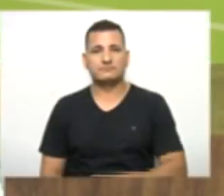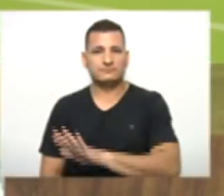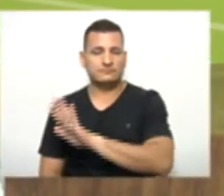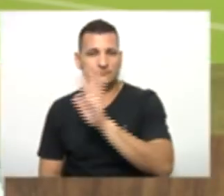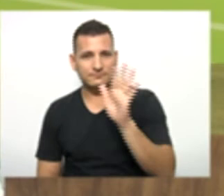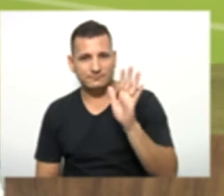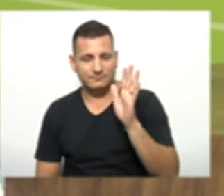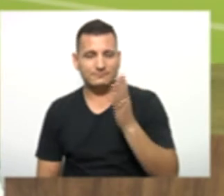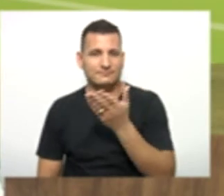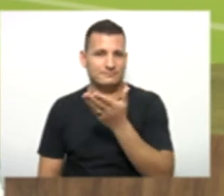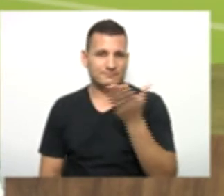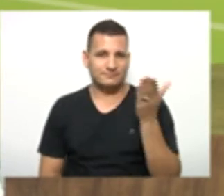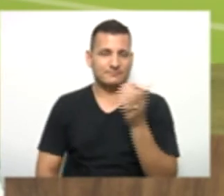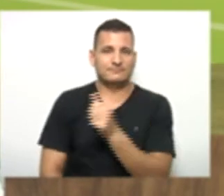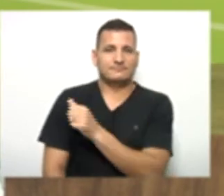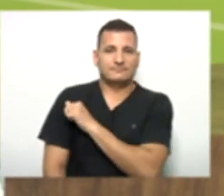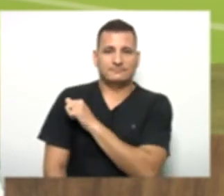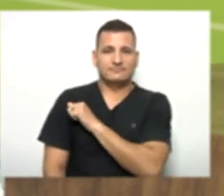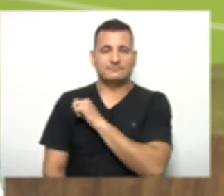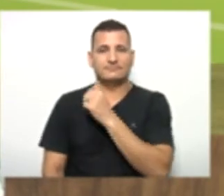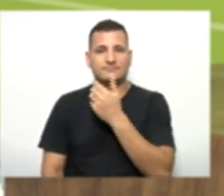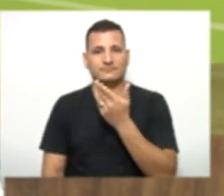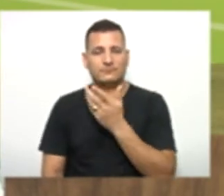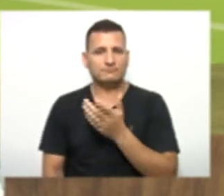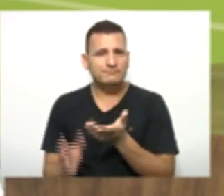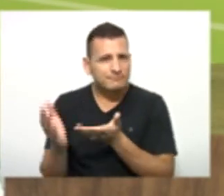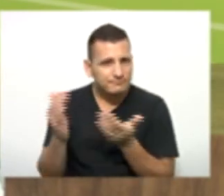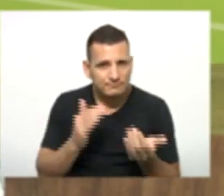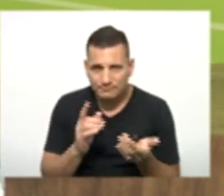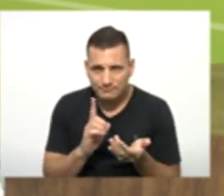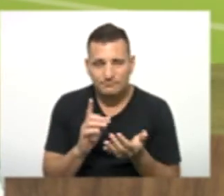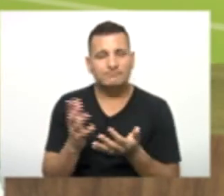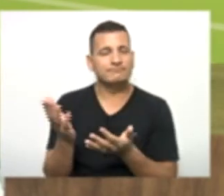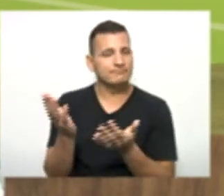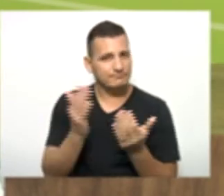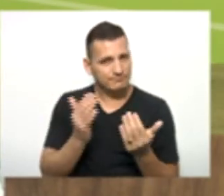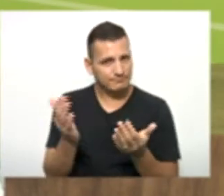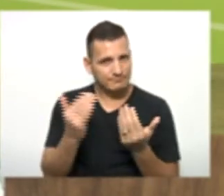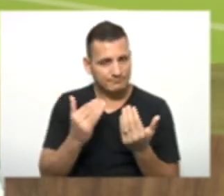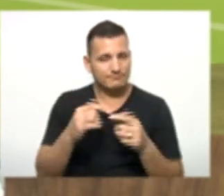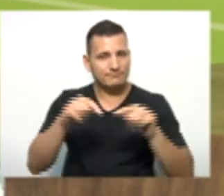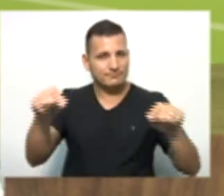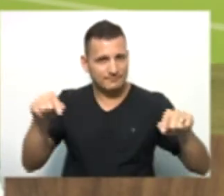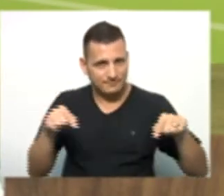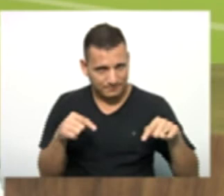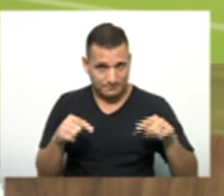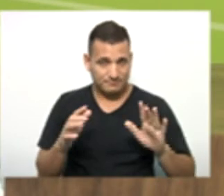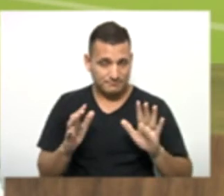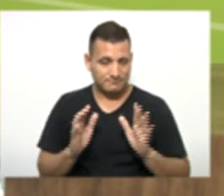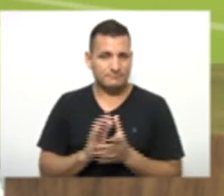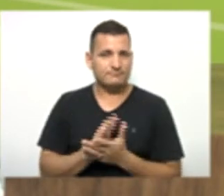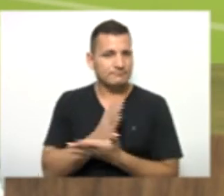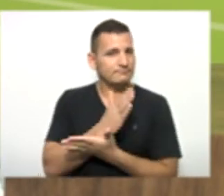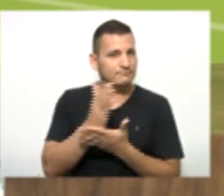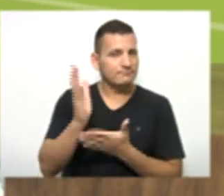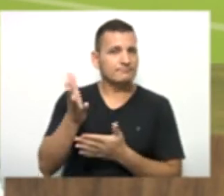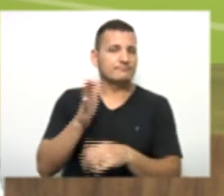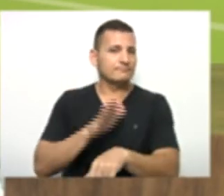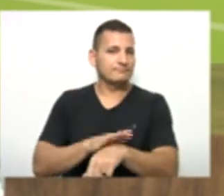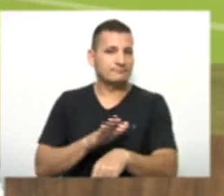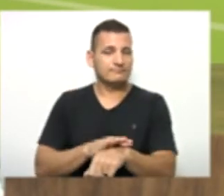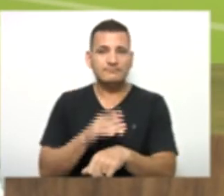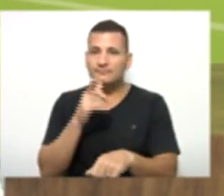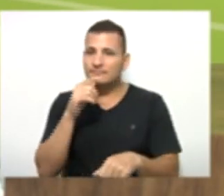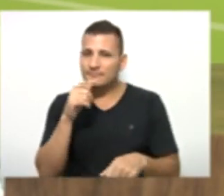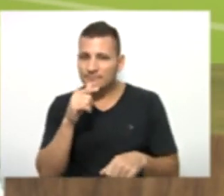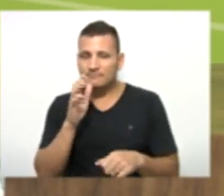Olá, alunos. Para quem não retornou, vamos retornar para a sala de aula. Para alguns aí deu tempo de ir lá e tomar uma aguinha,